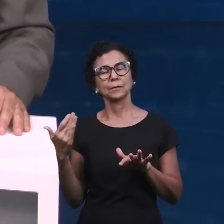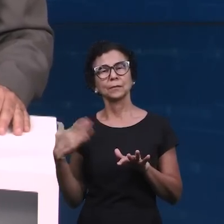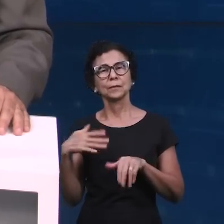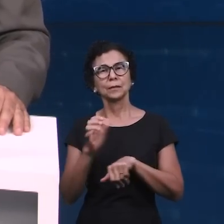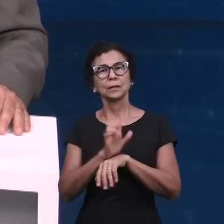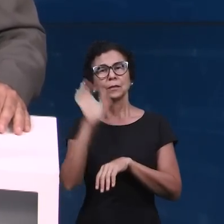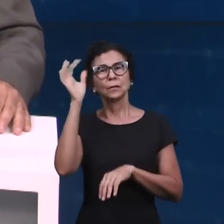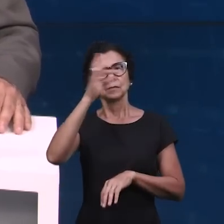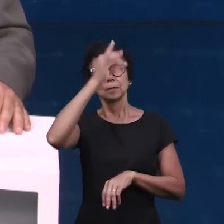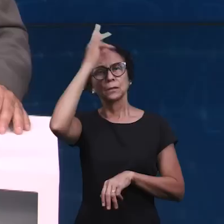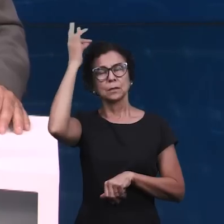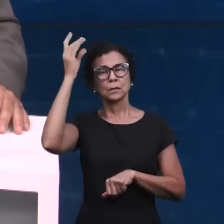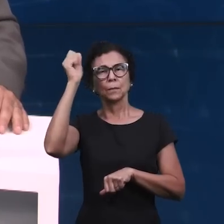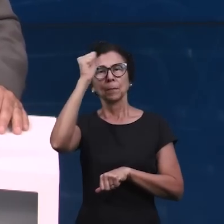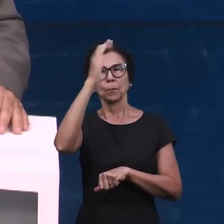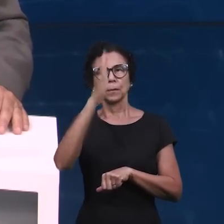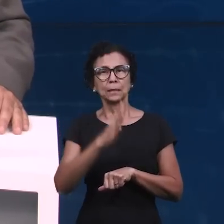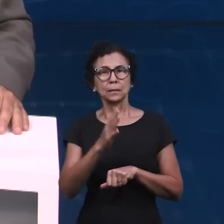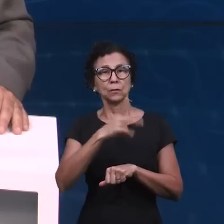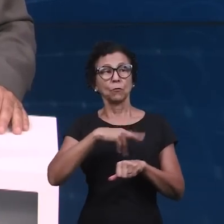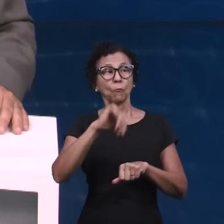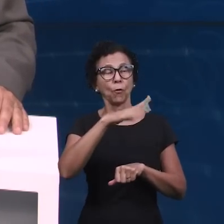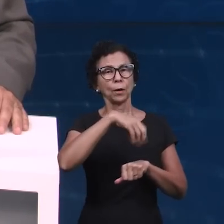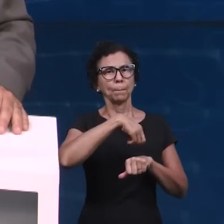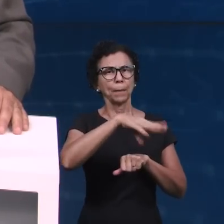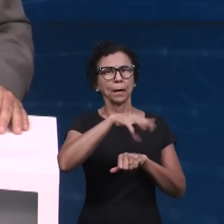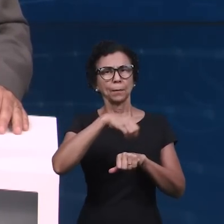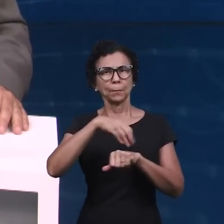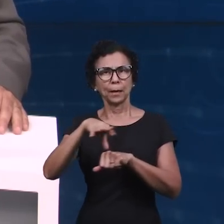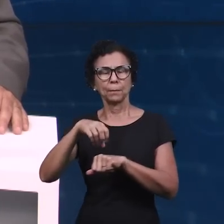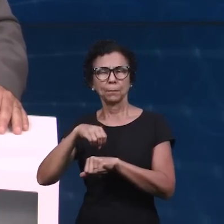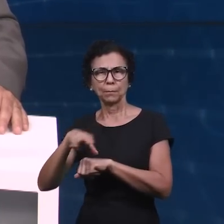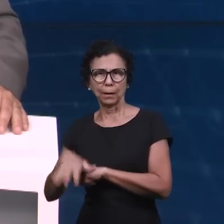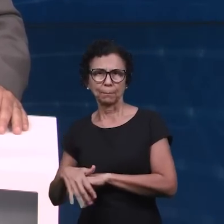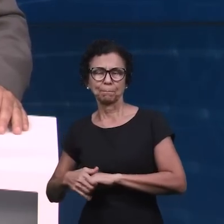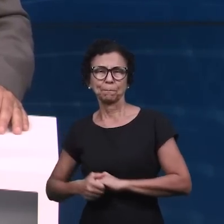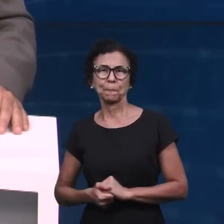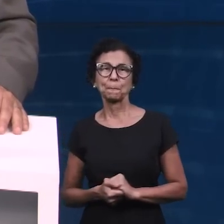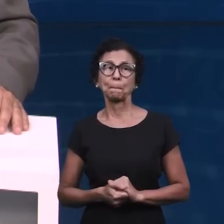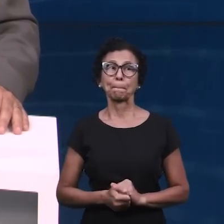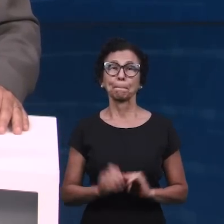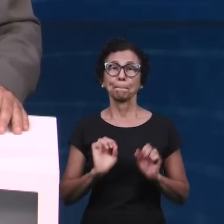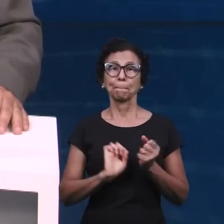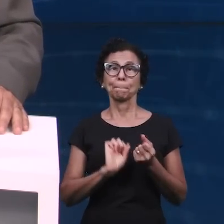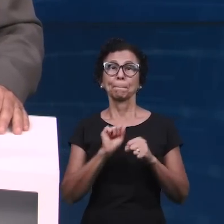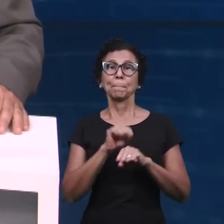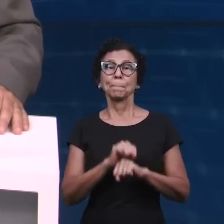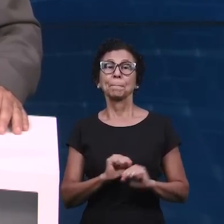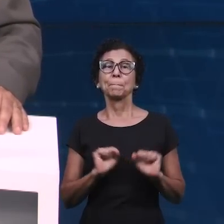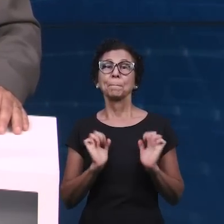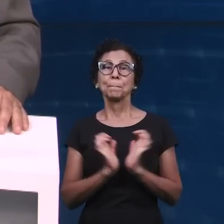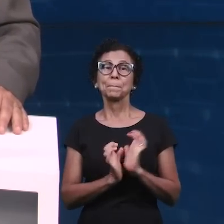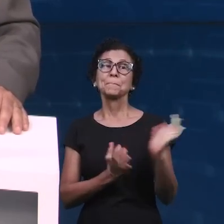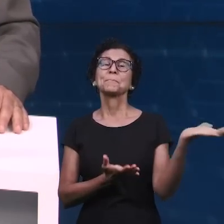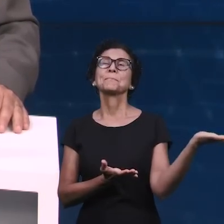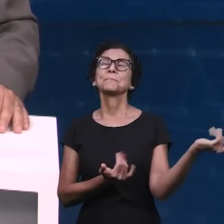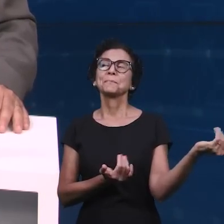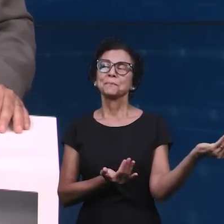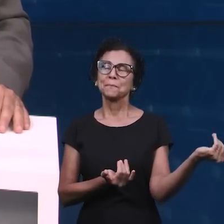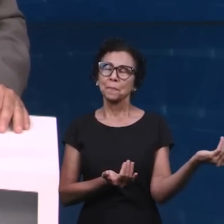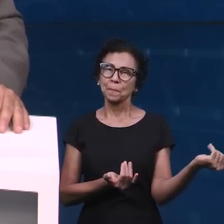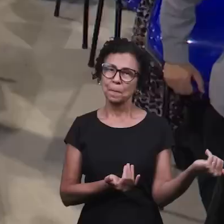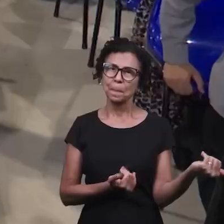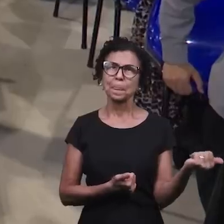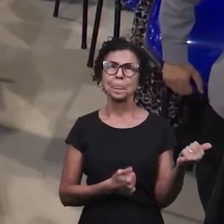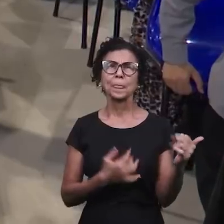com transmissão para todo o Brasil e exterior. Nós estamos falando do Seminário de Jovens, é isso mesmo.